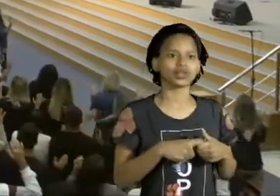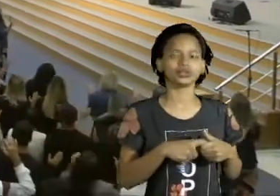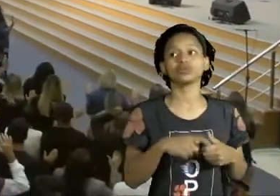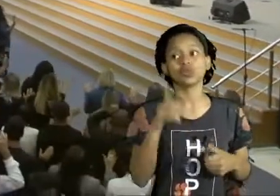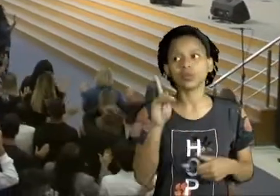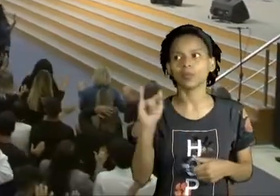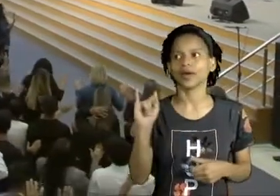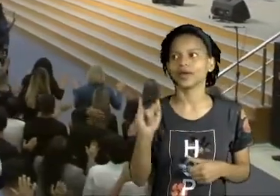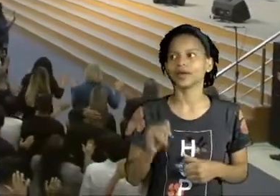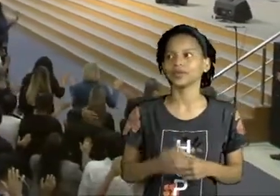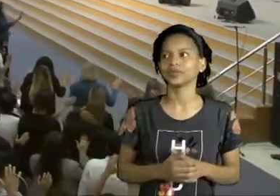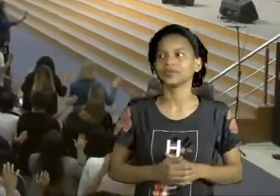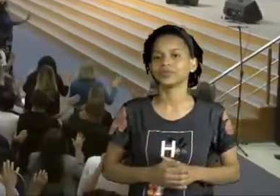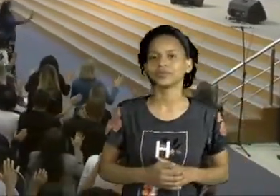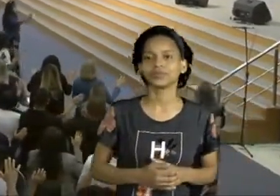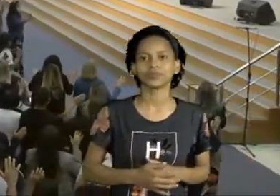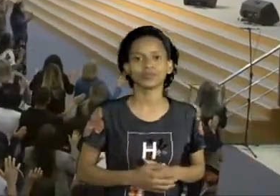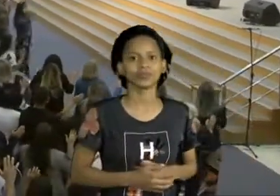Vem!